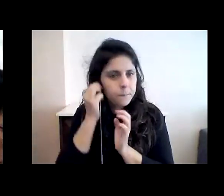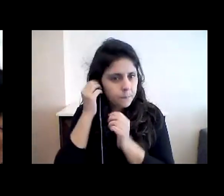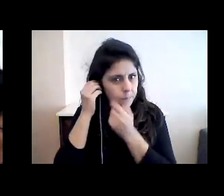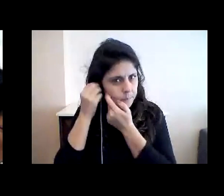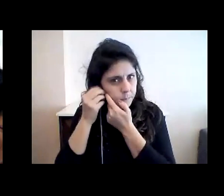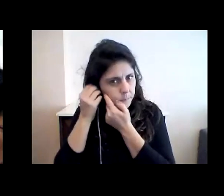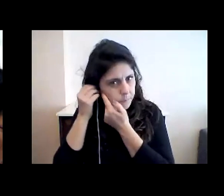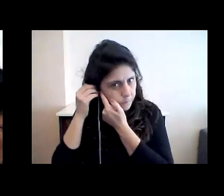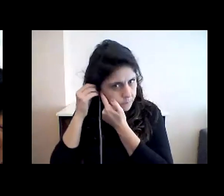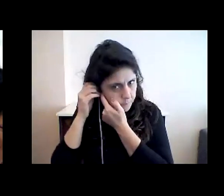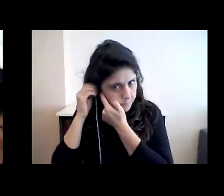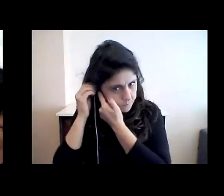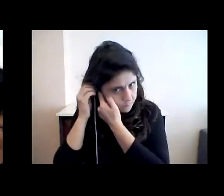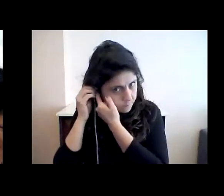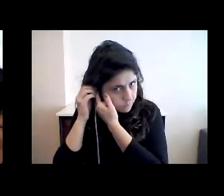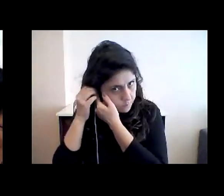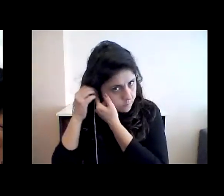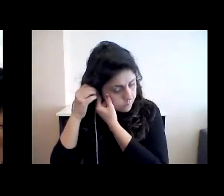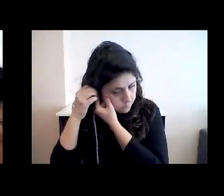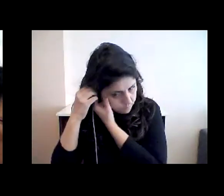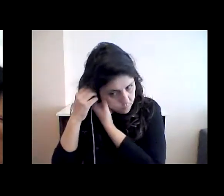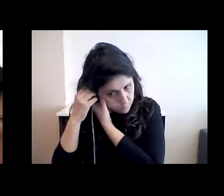Para onde? Já lhe digo.